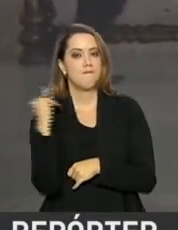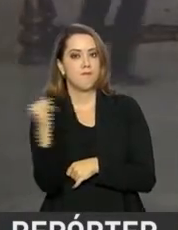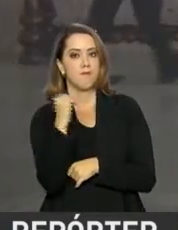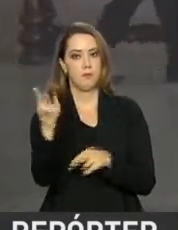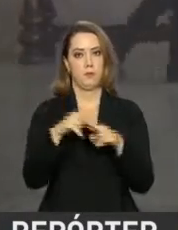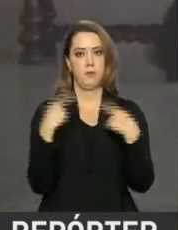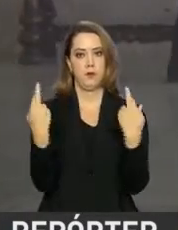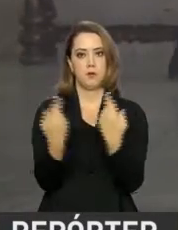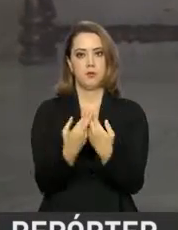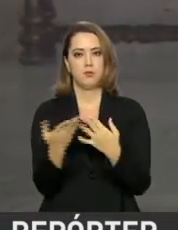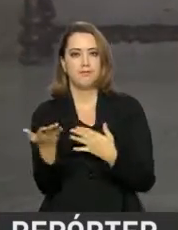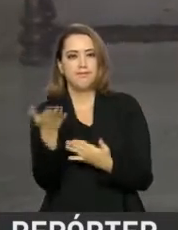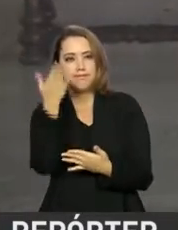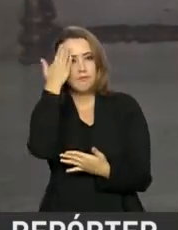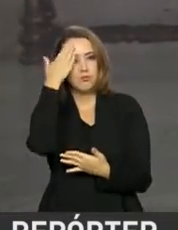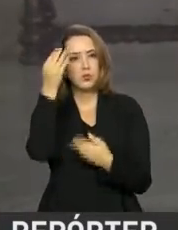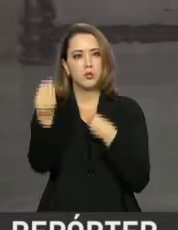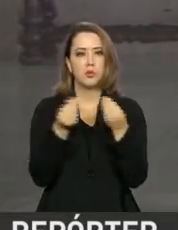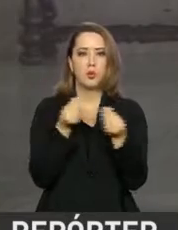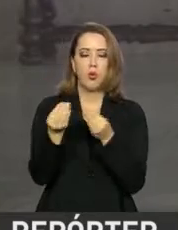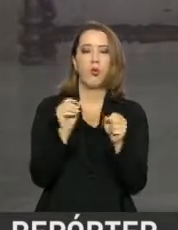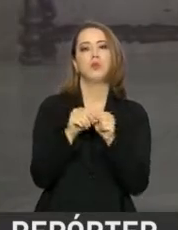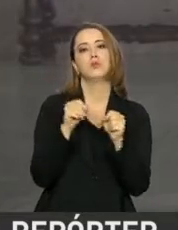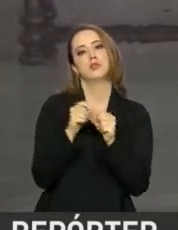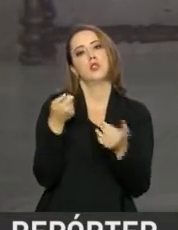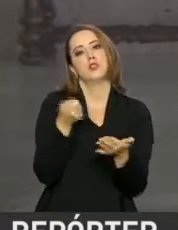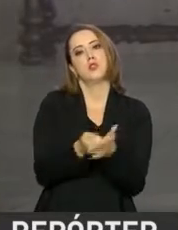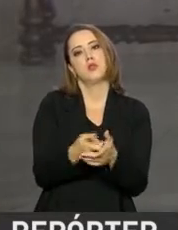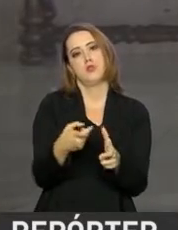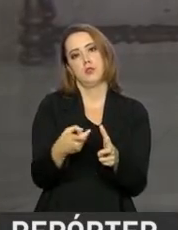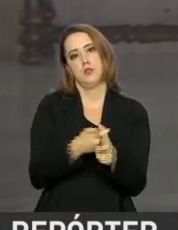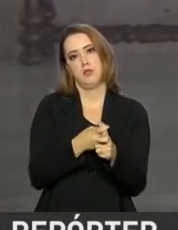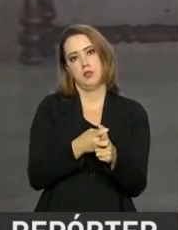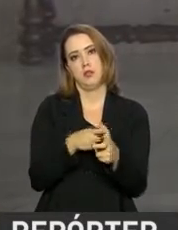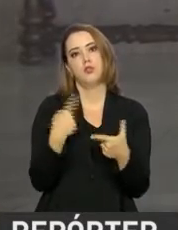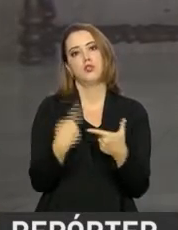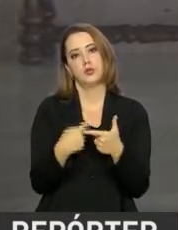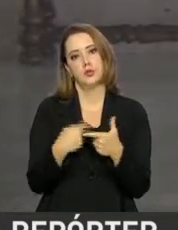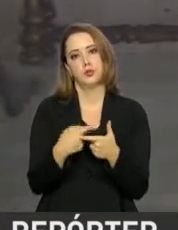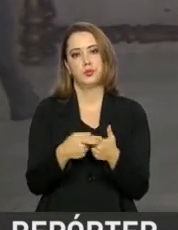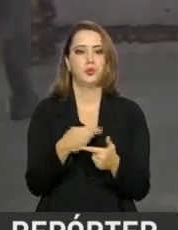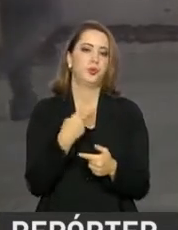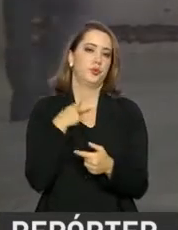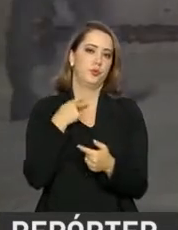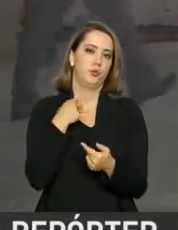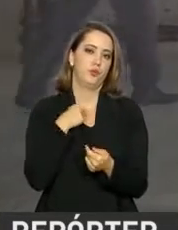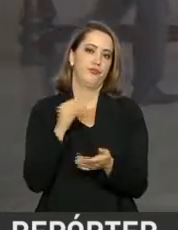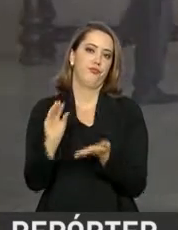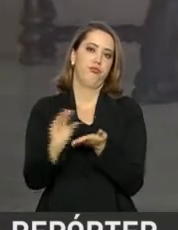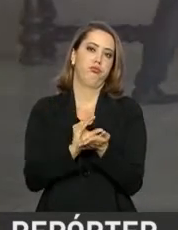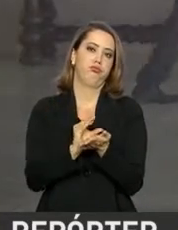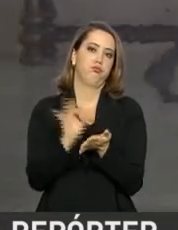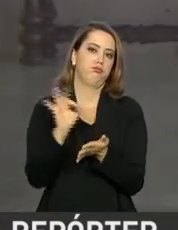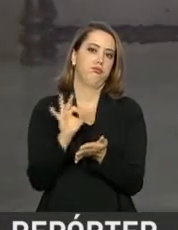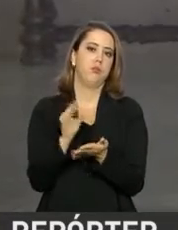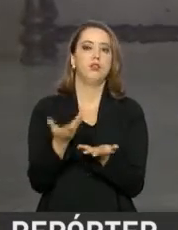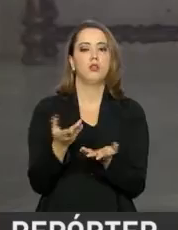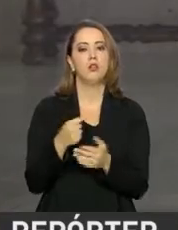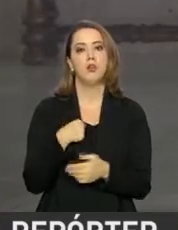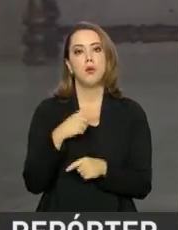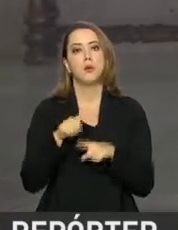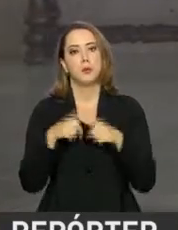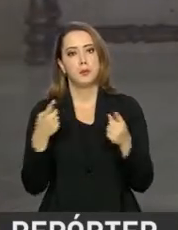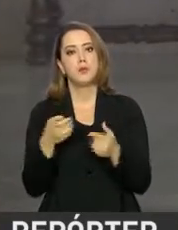para se chegar a um meio termo que seja bom tanto para o governo federal, que não pode perder a arrecadação, quanto para os estados, que estão com